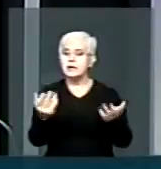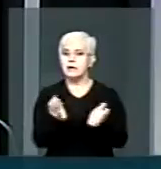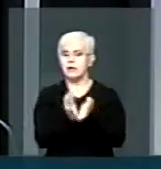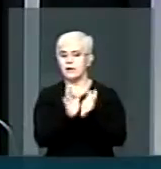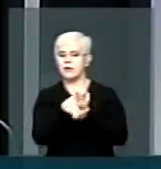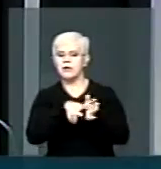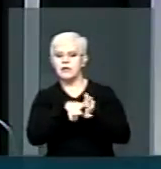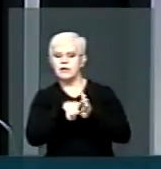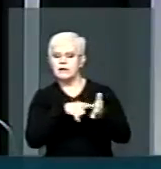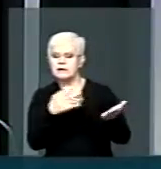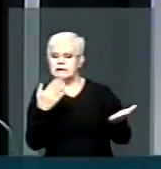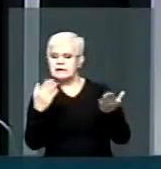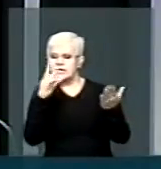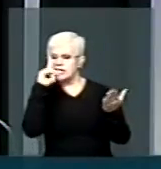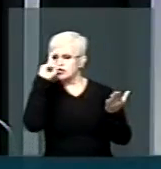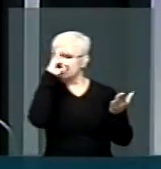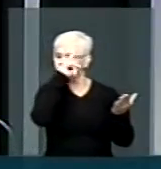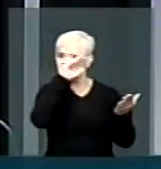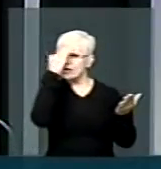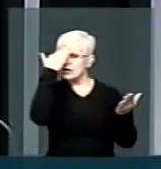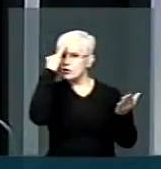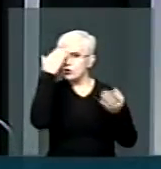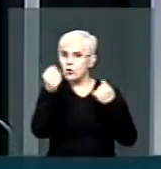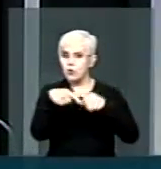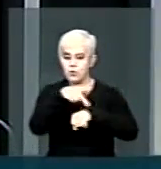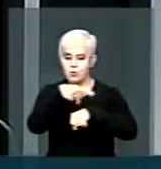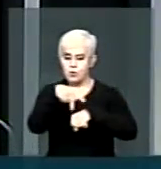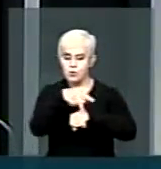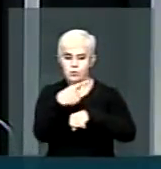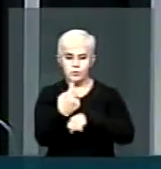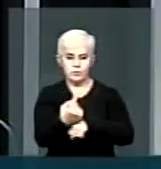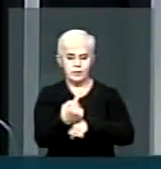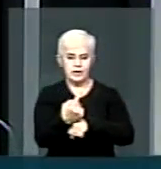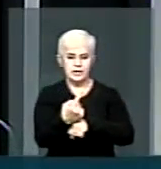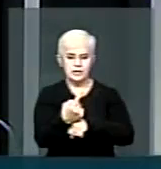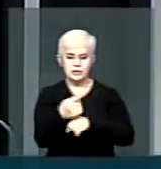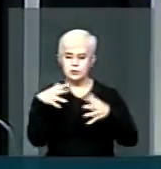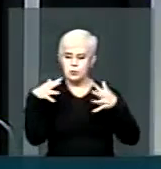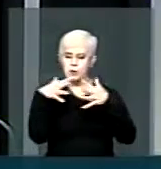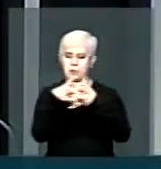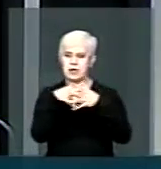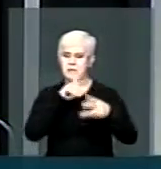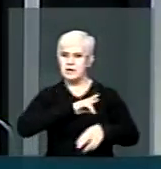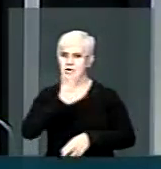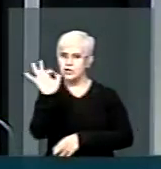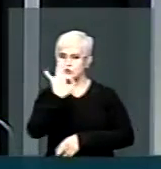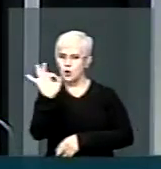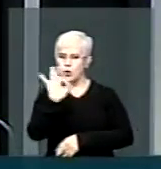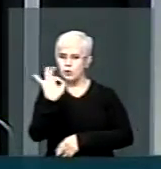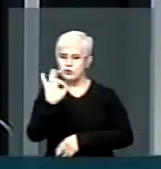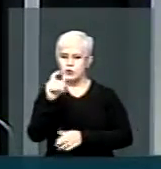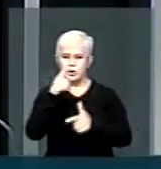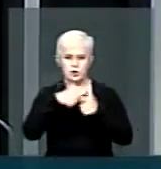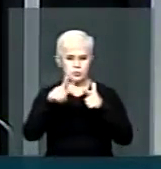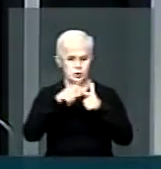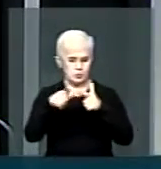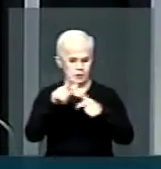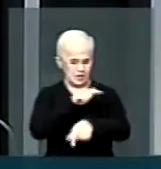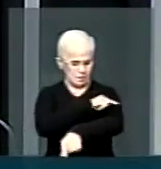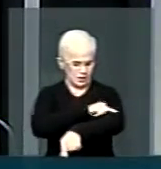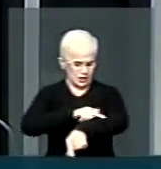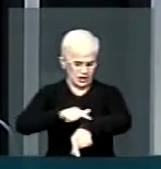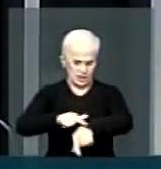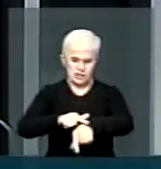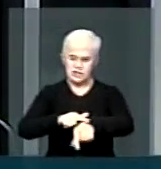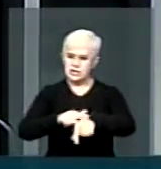que fica difícil compreender como, em um país sem conflitos religiosos ou étnicos, decoro de raça,